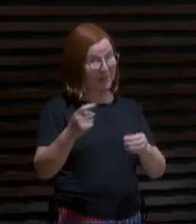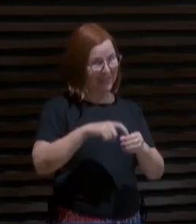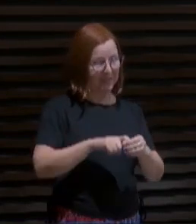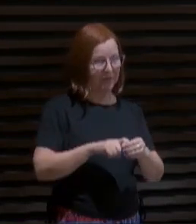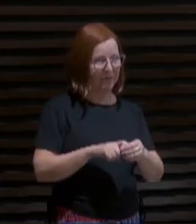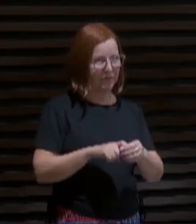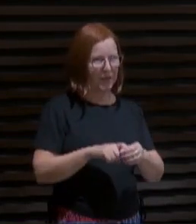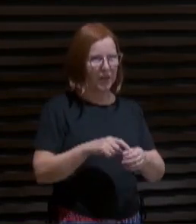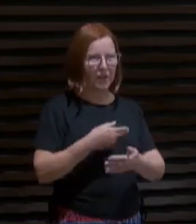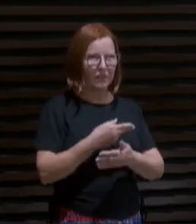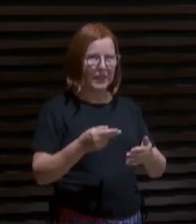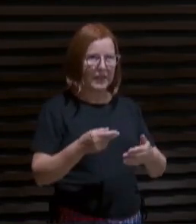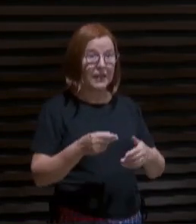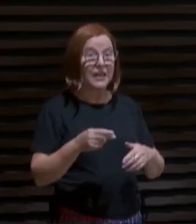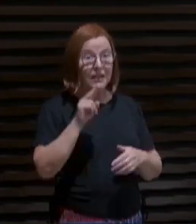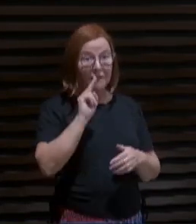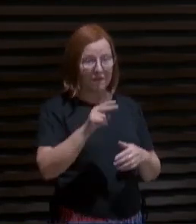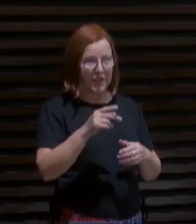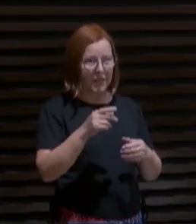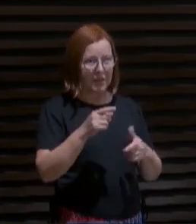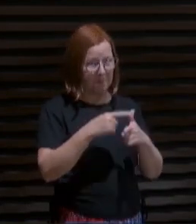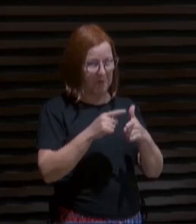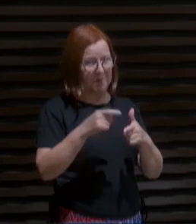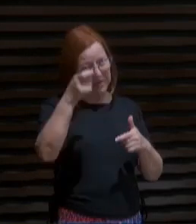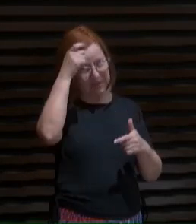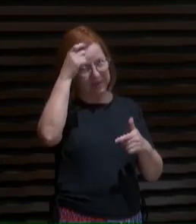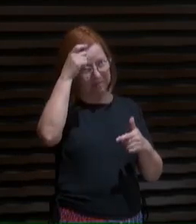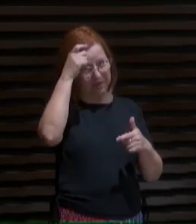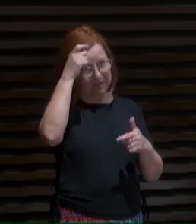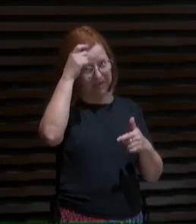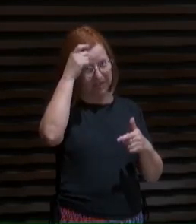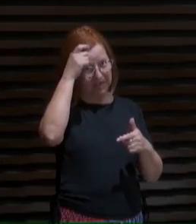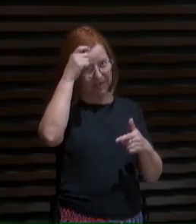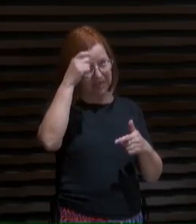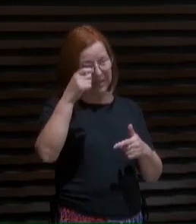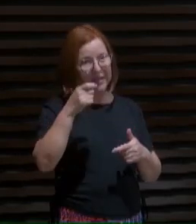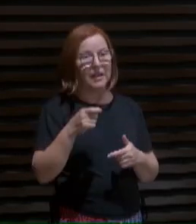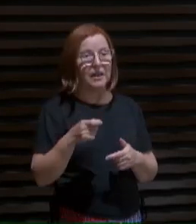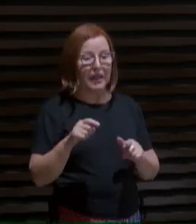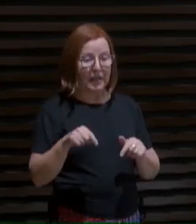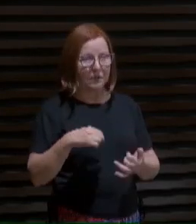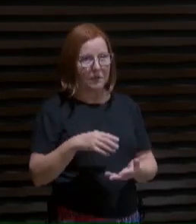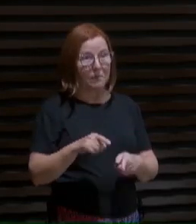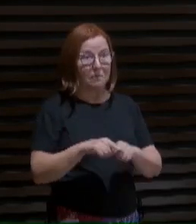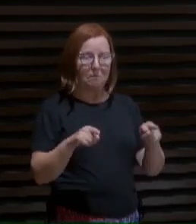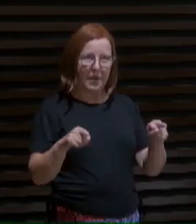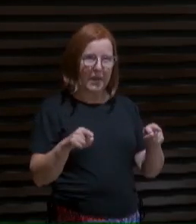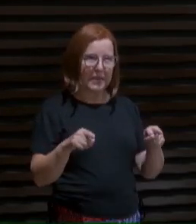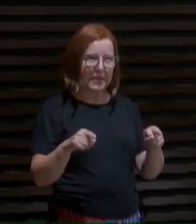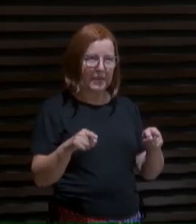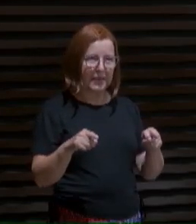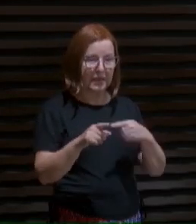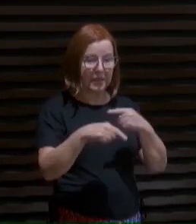de demônio no Velho Testamento, mas é coisa pouca. Mas no dia que Jesus pisou aqui na terra, eu nunca vi tanto